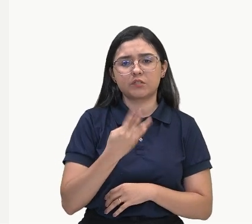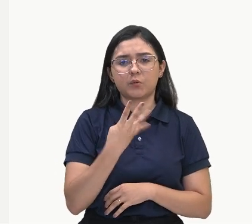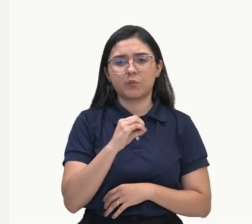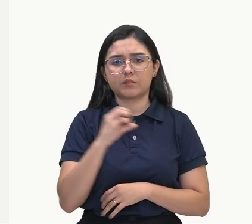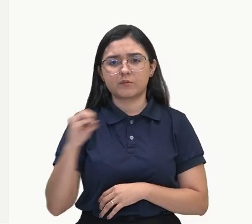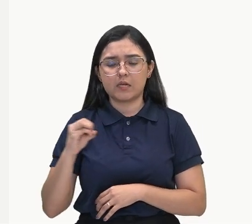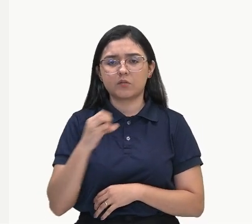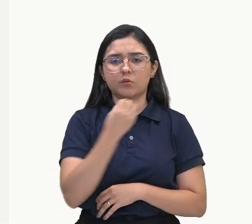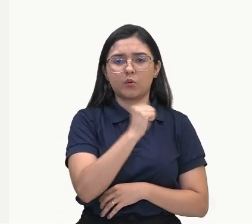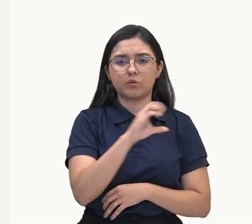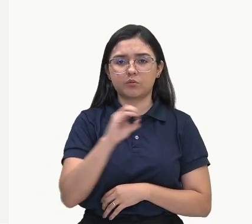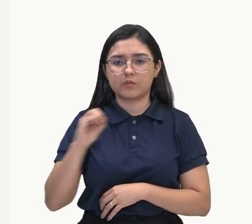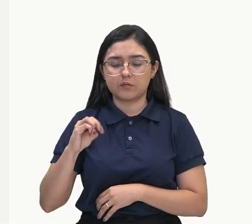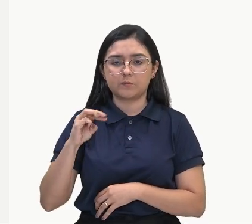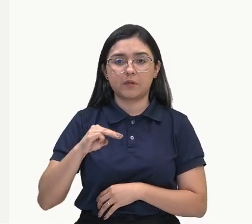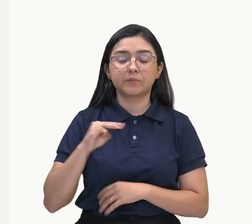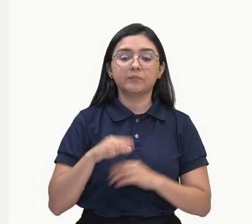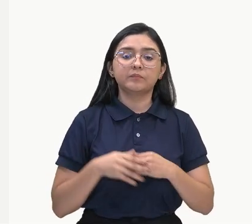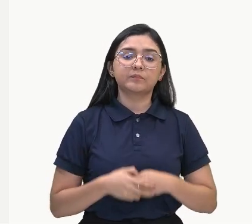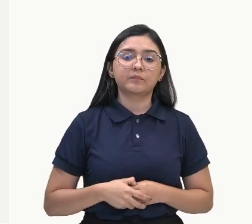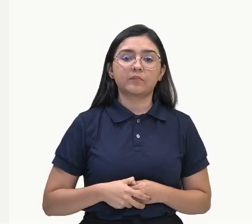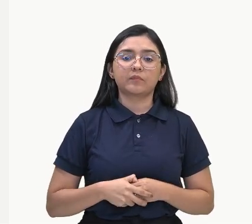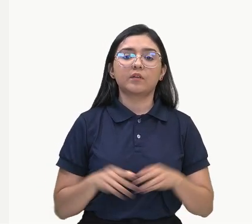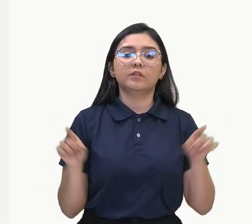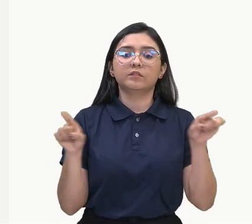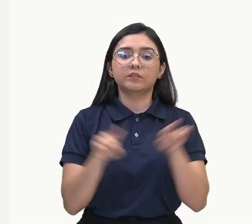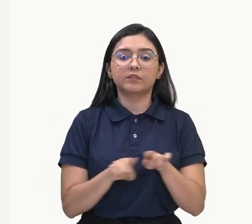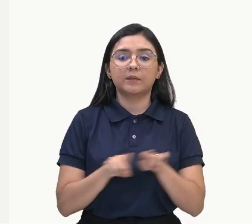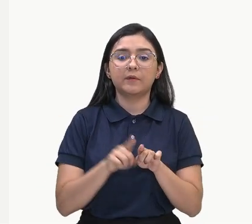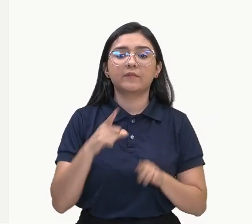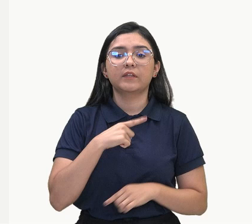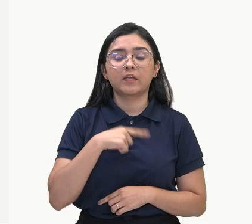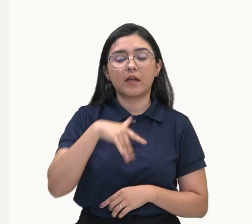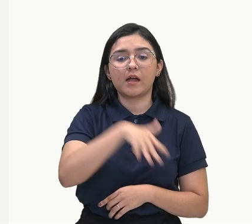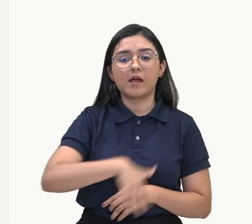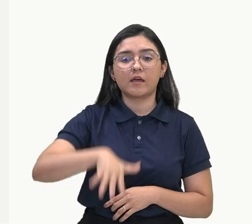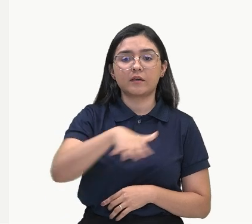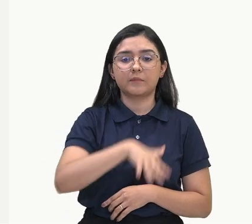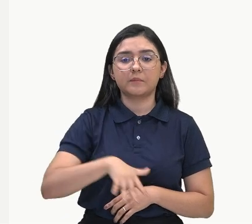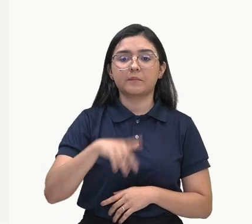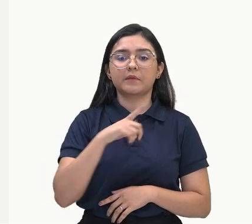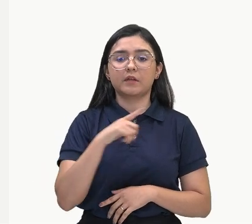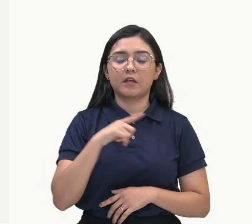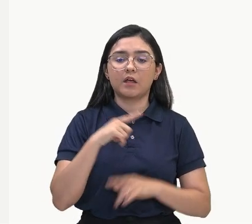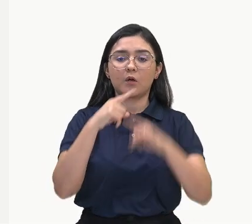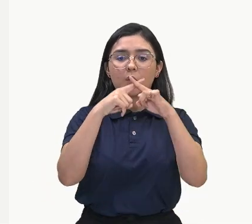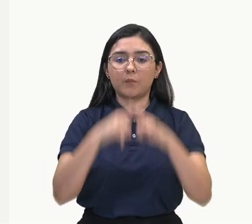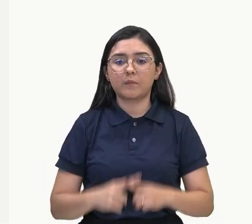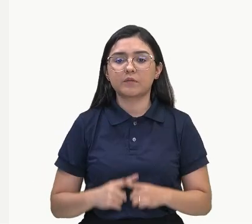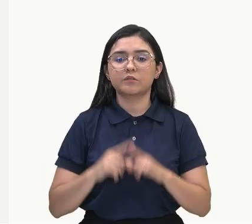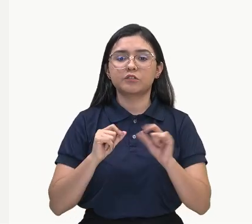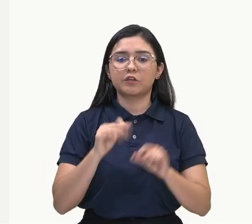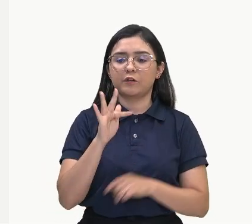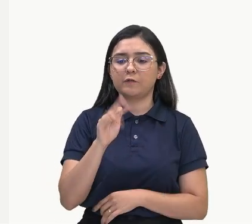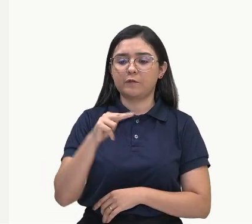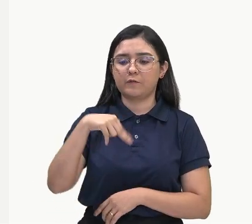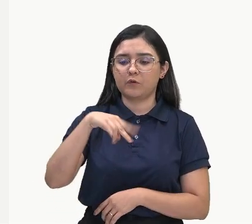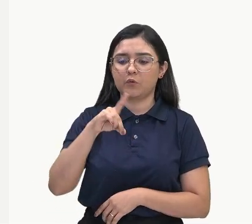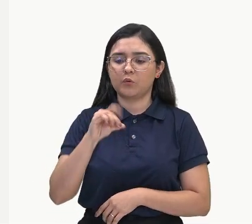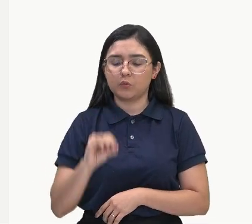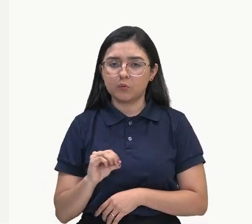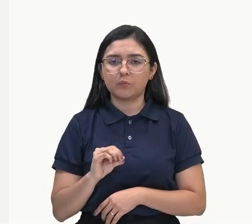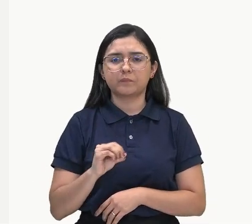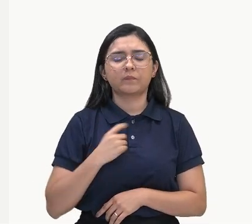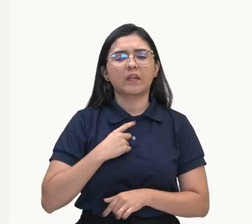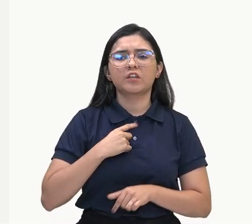os 800. Vamos ter, essa área também vai ser utilizada para realizar as provas de fundo, tá bom? As corridas de